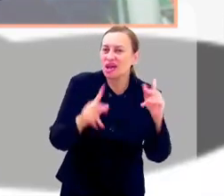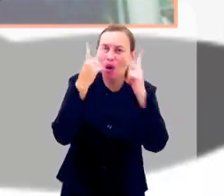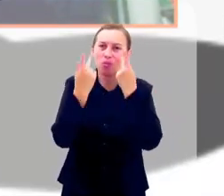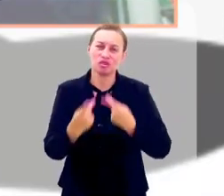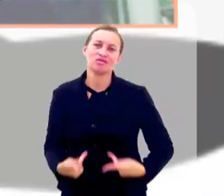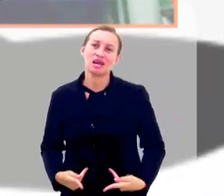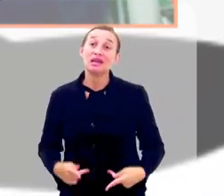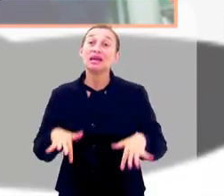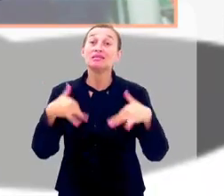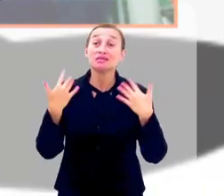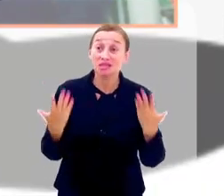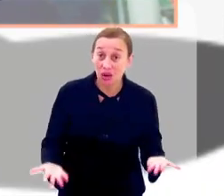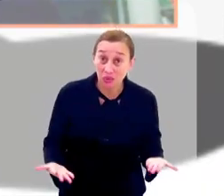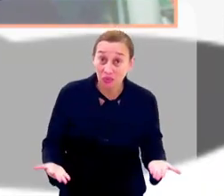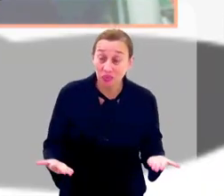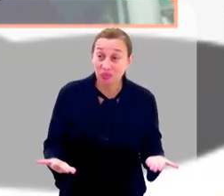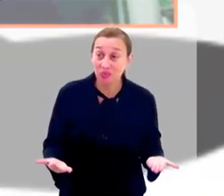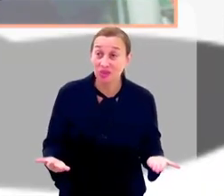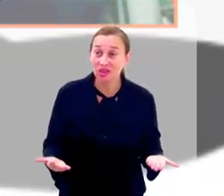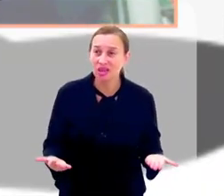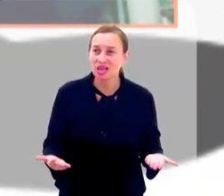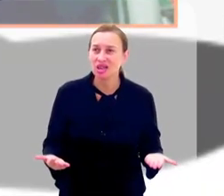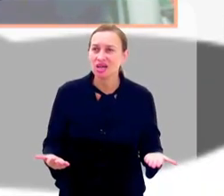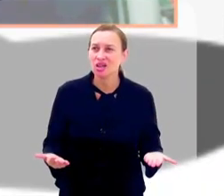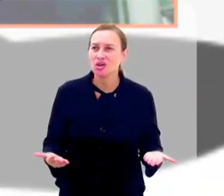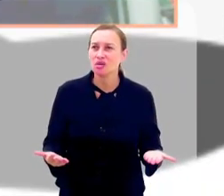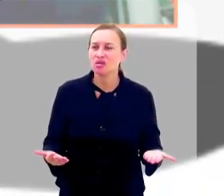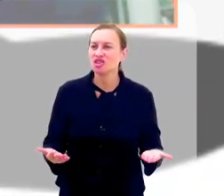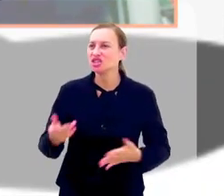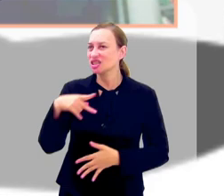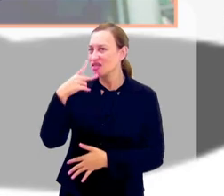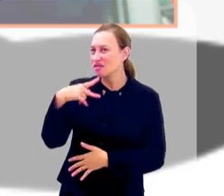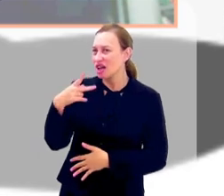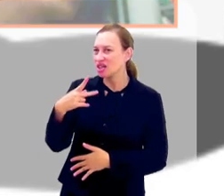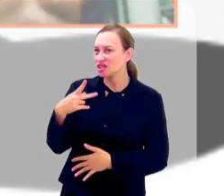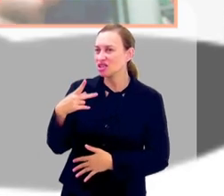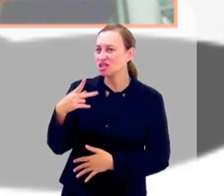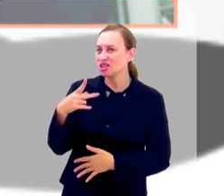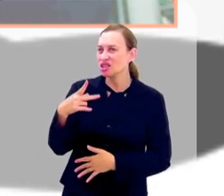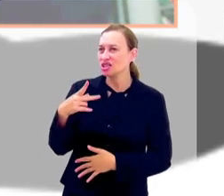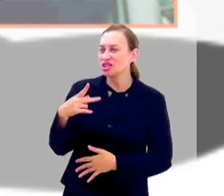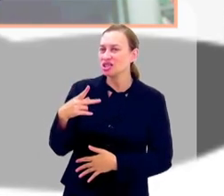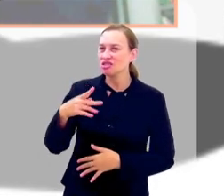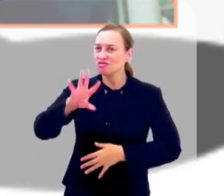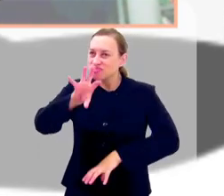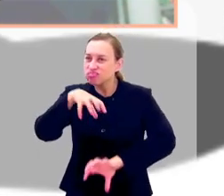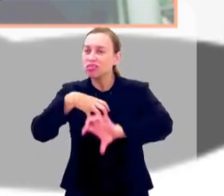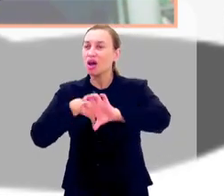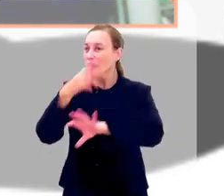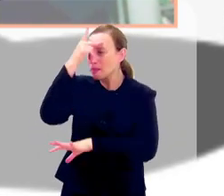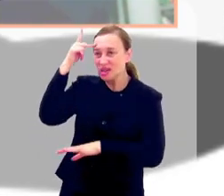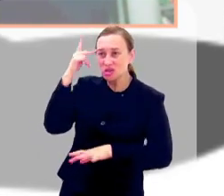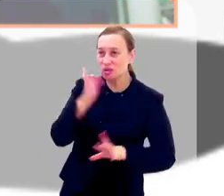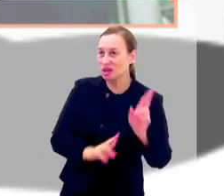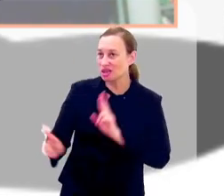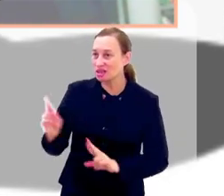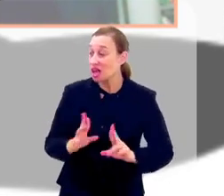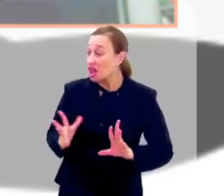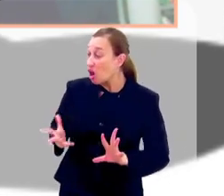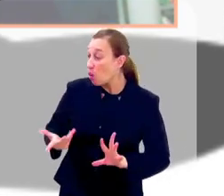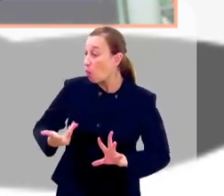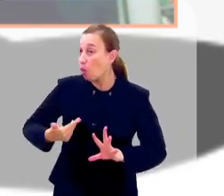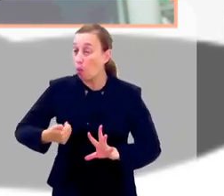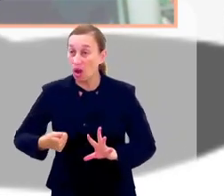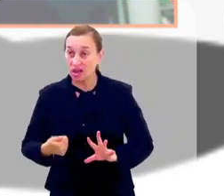gente perder a humanidade. Então, quando a gente está falando de gentileza, de pessoas e relacionamento,